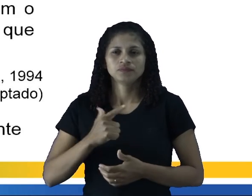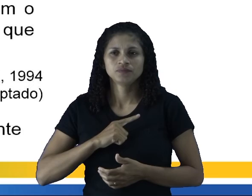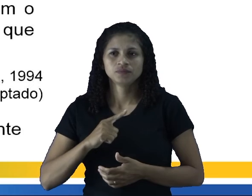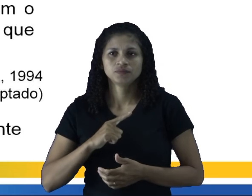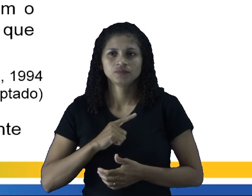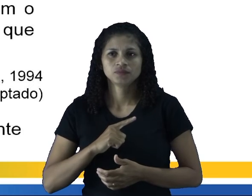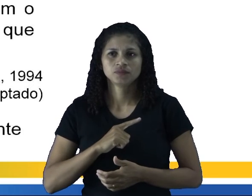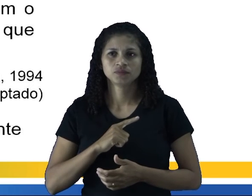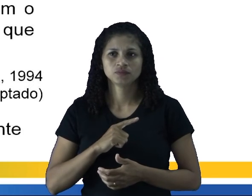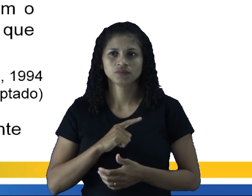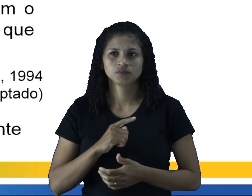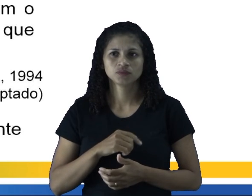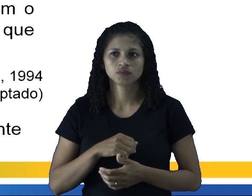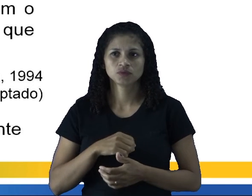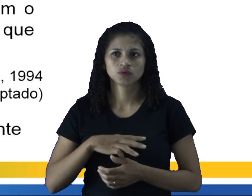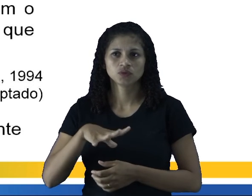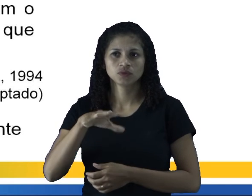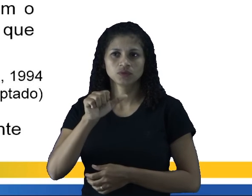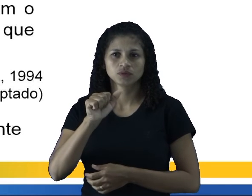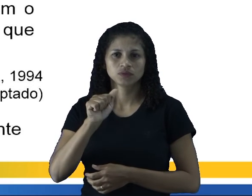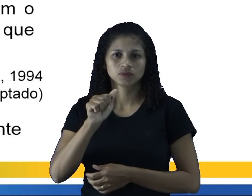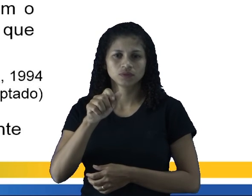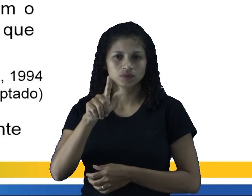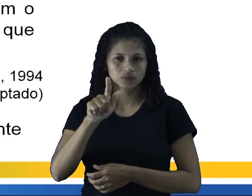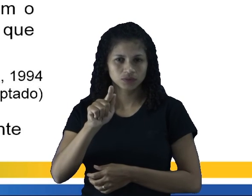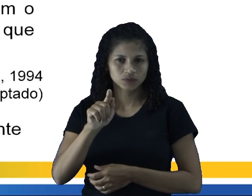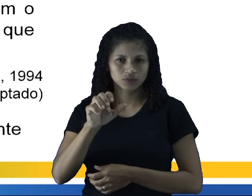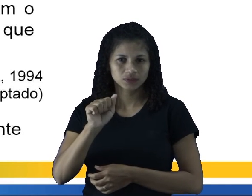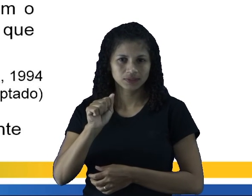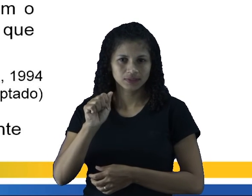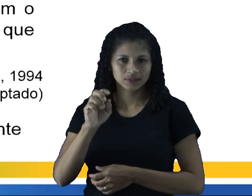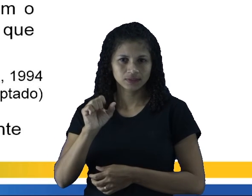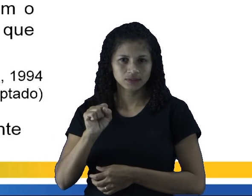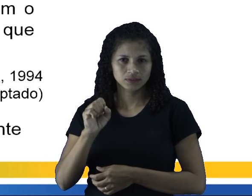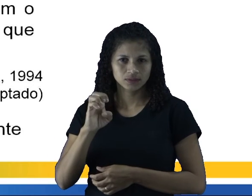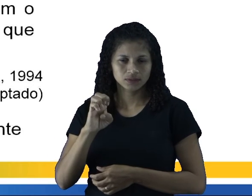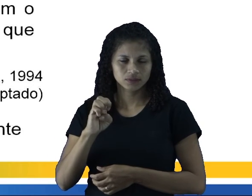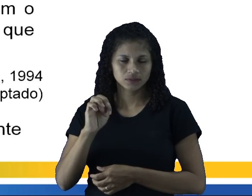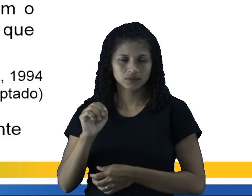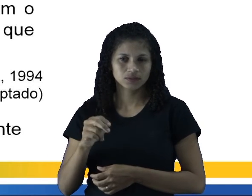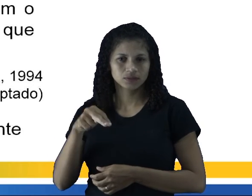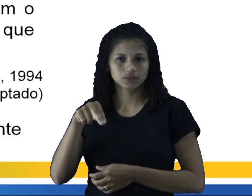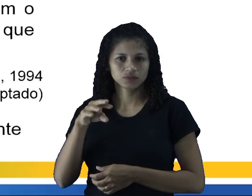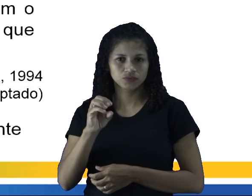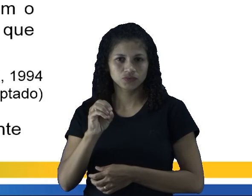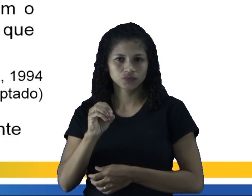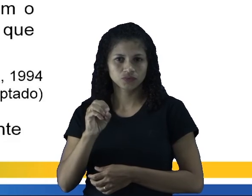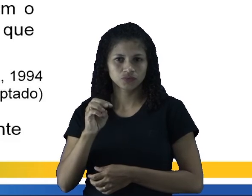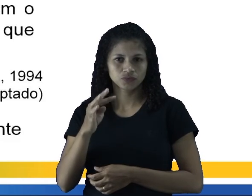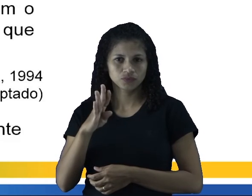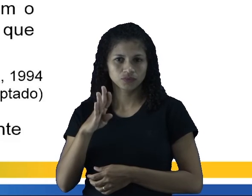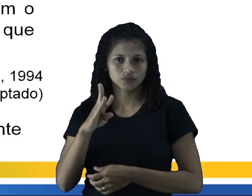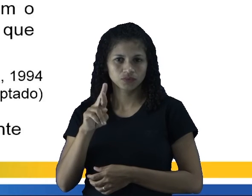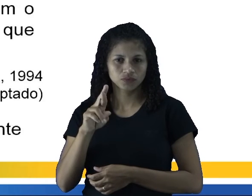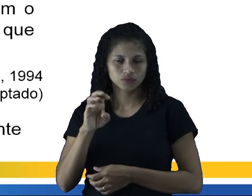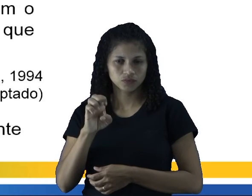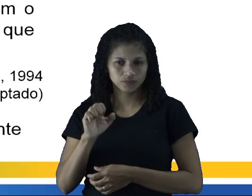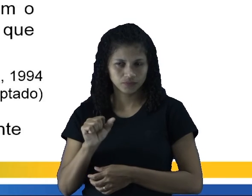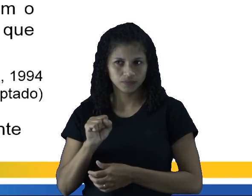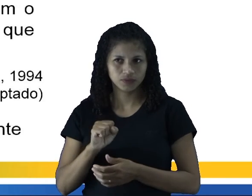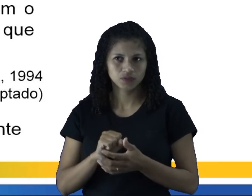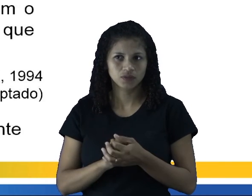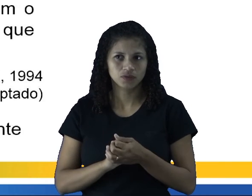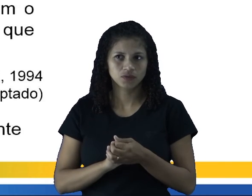chamados gases inertes, também conhecidos ali como os gases nobres. E eles trazem curiosos nomes gregos que significam